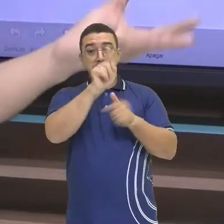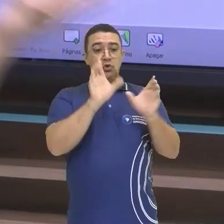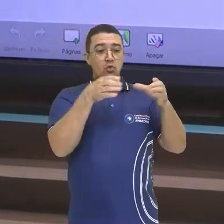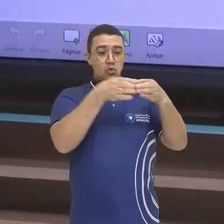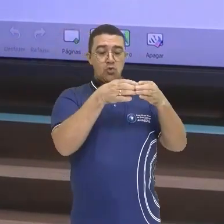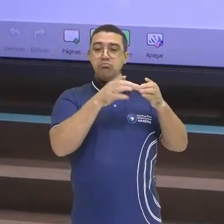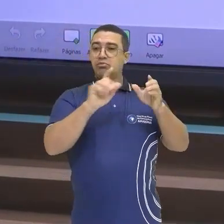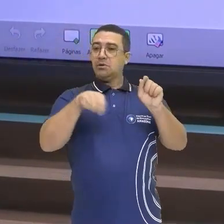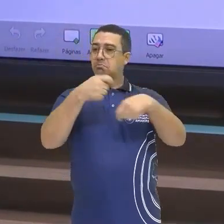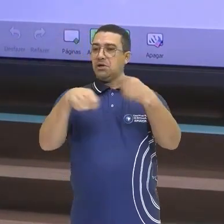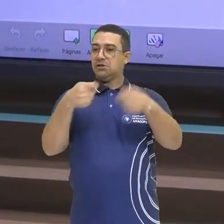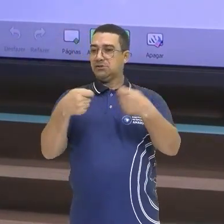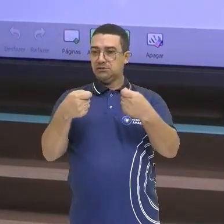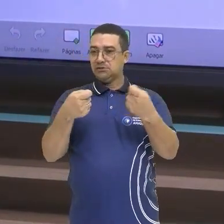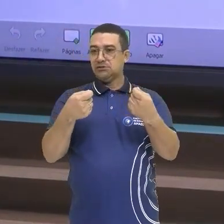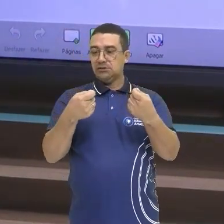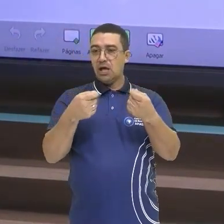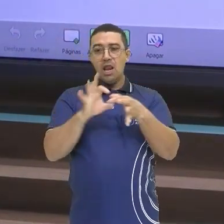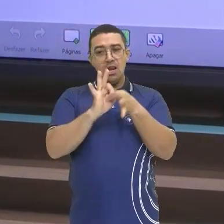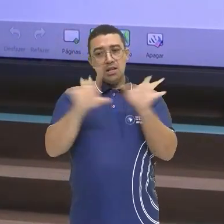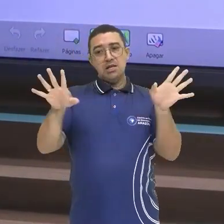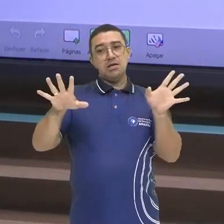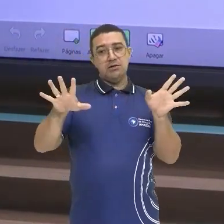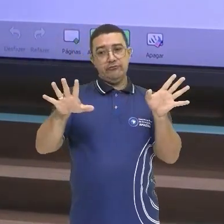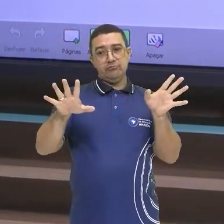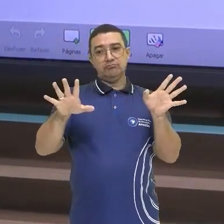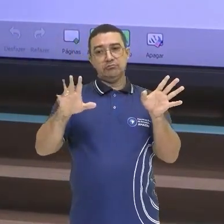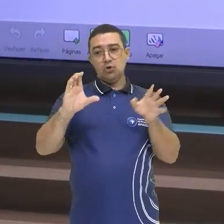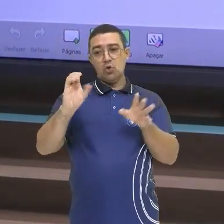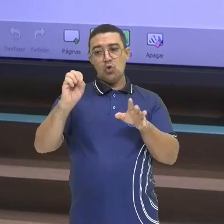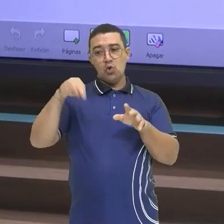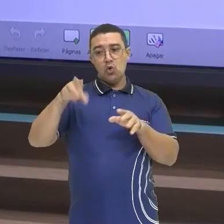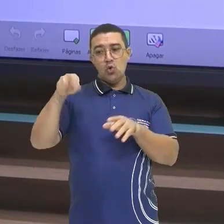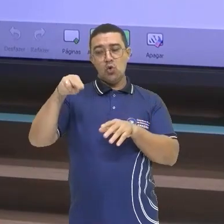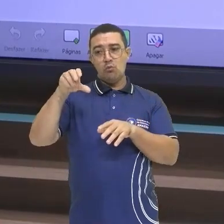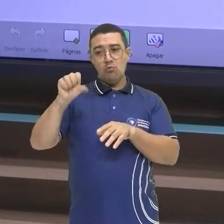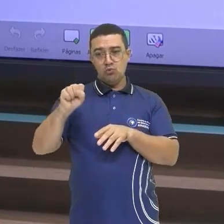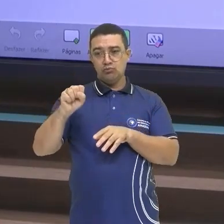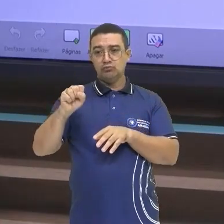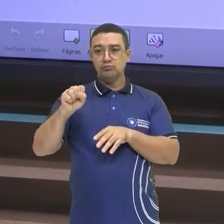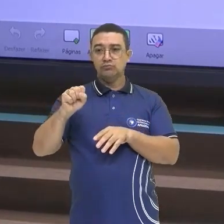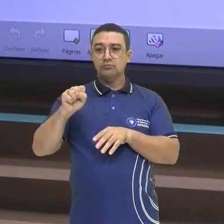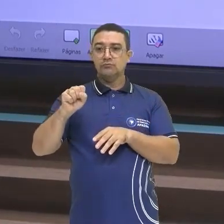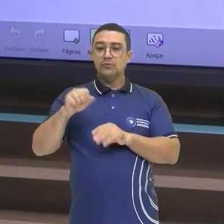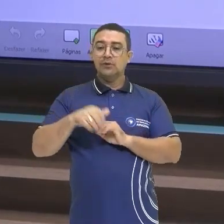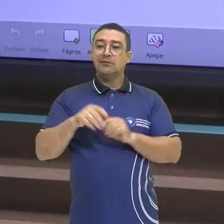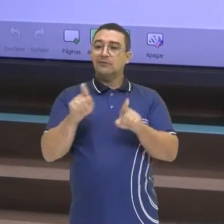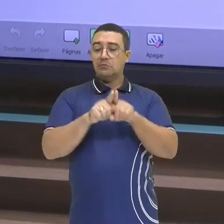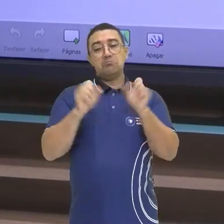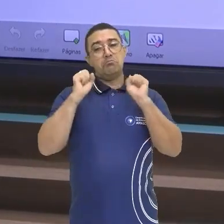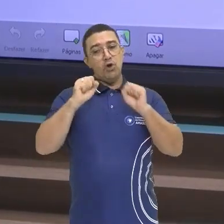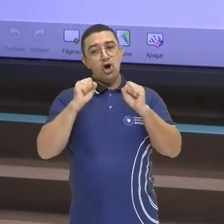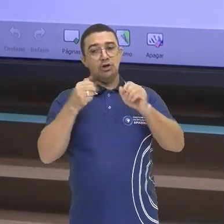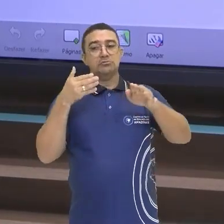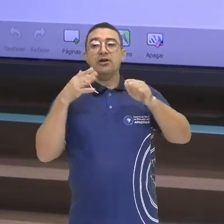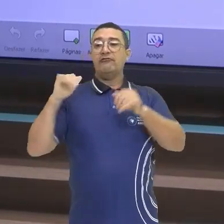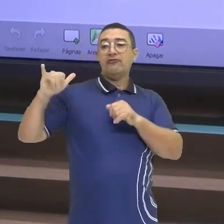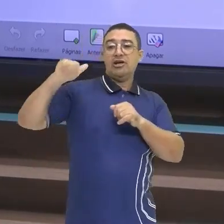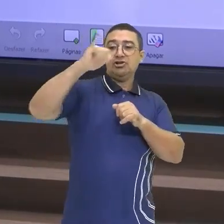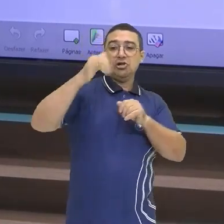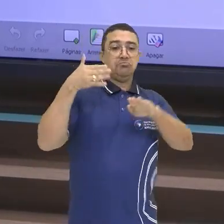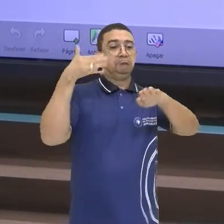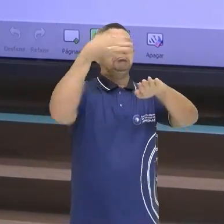encontra no estágio de mercado comum. Então, você pode circular com mais facilidade, você pode circular mais